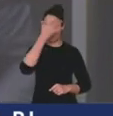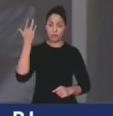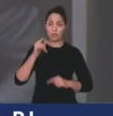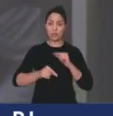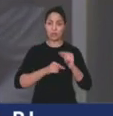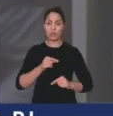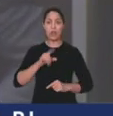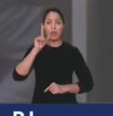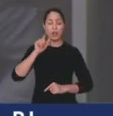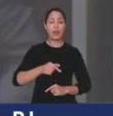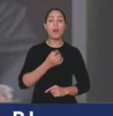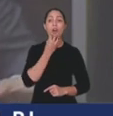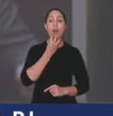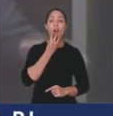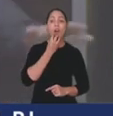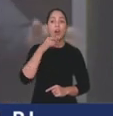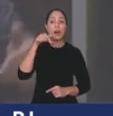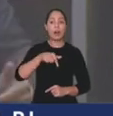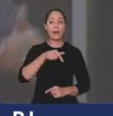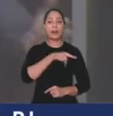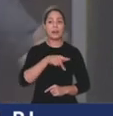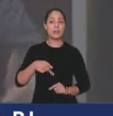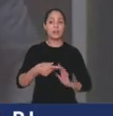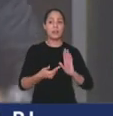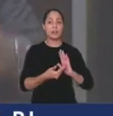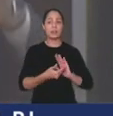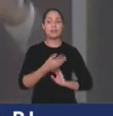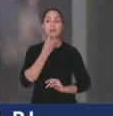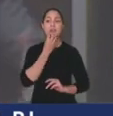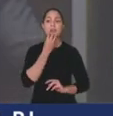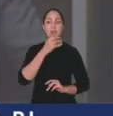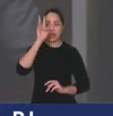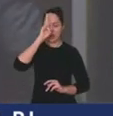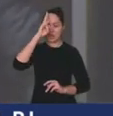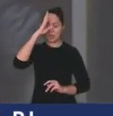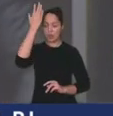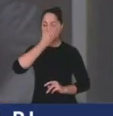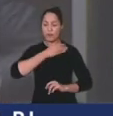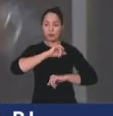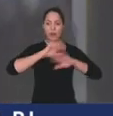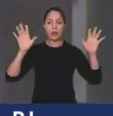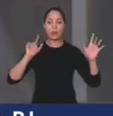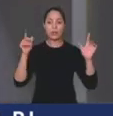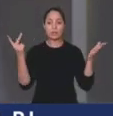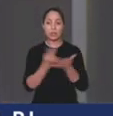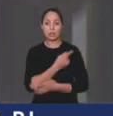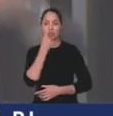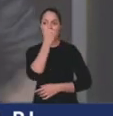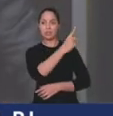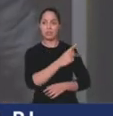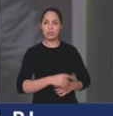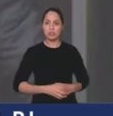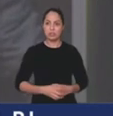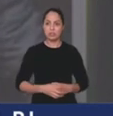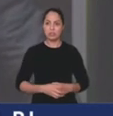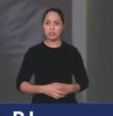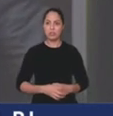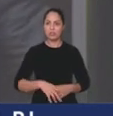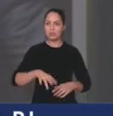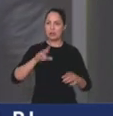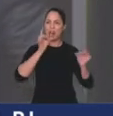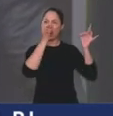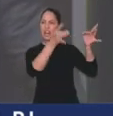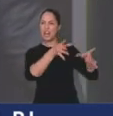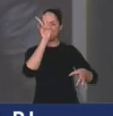Maia. E a história está aí para provar o que está acontecendo com ele. Está indo para a lata do lixo da história. E